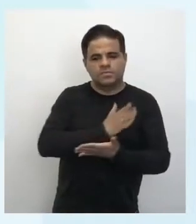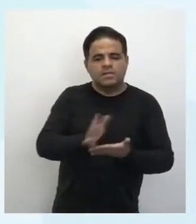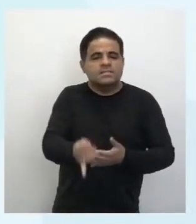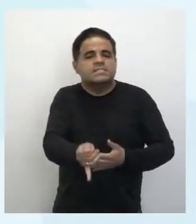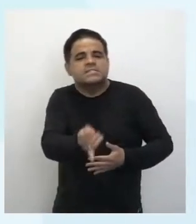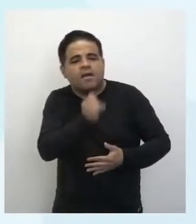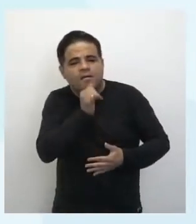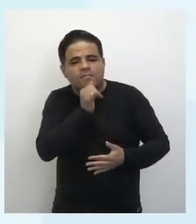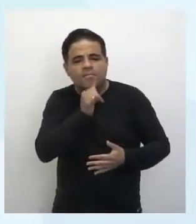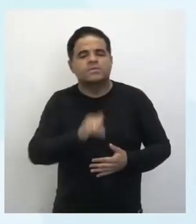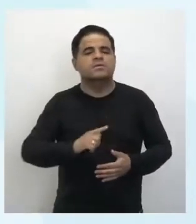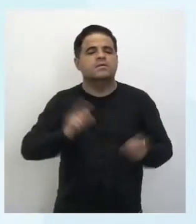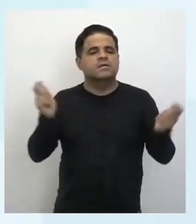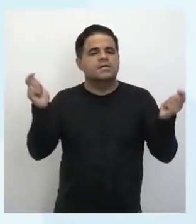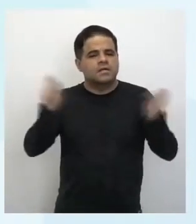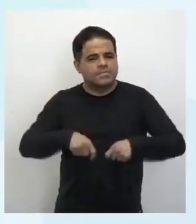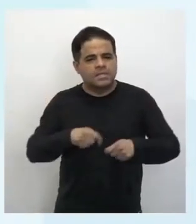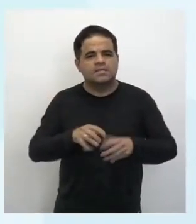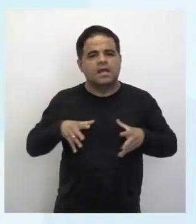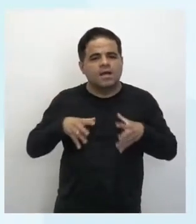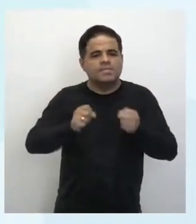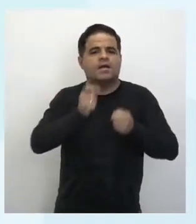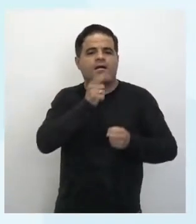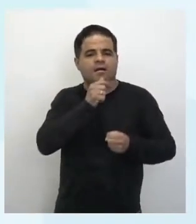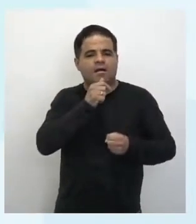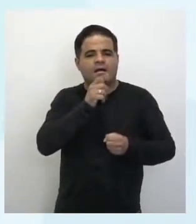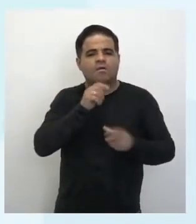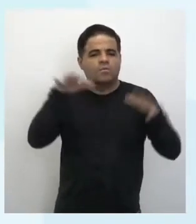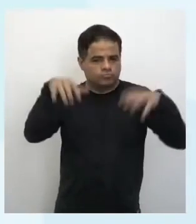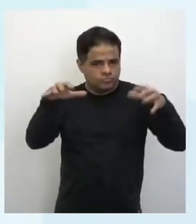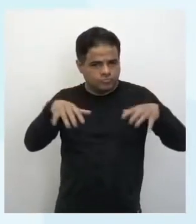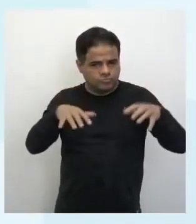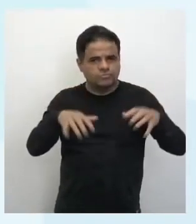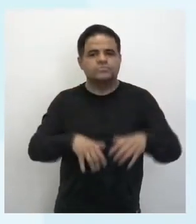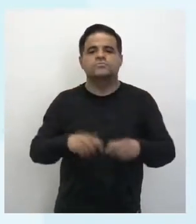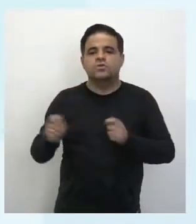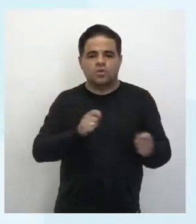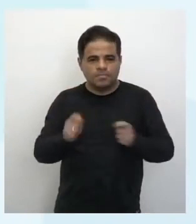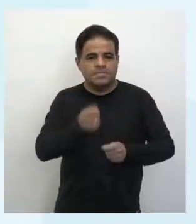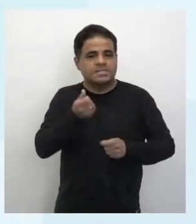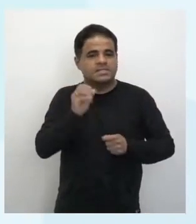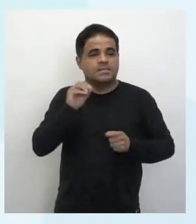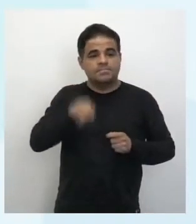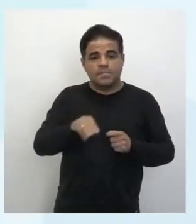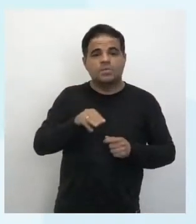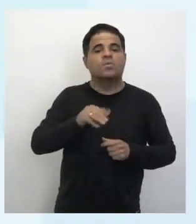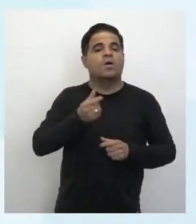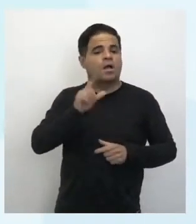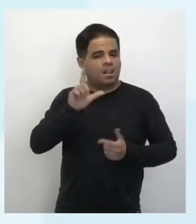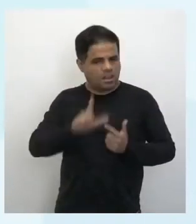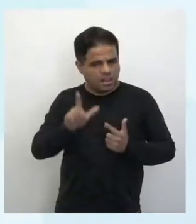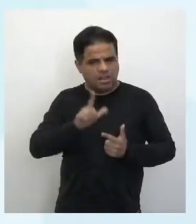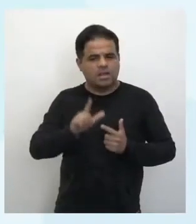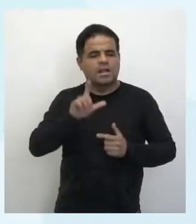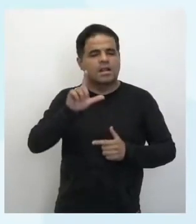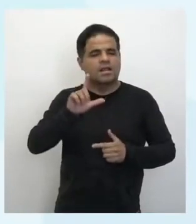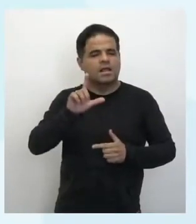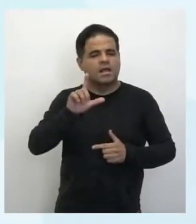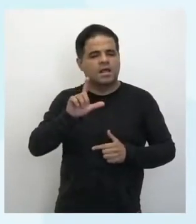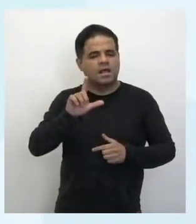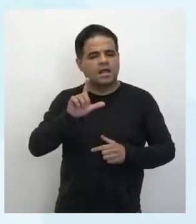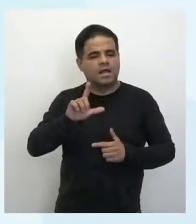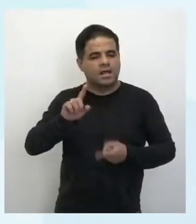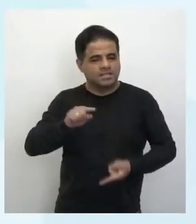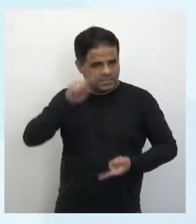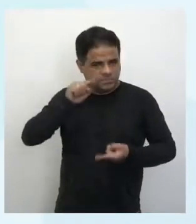tá? Então, captação de água de chuva economiza 60 mil litros por ano. O professor Eduardo Simões, do Instituto